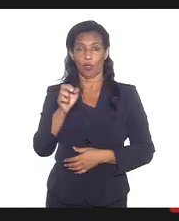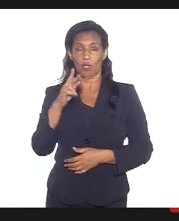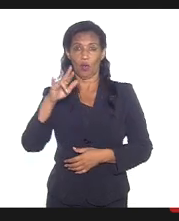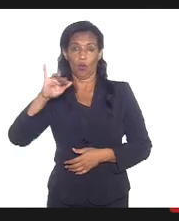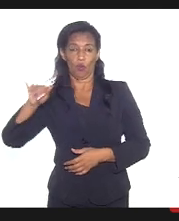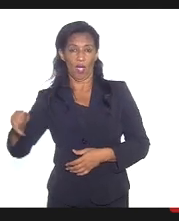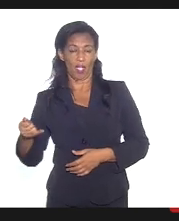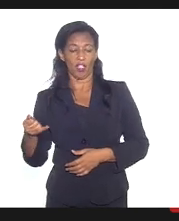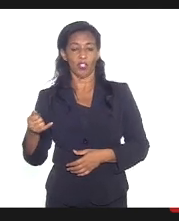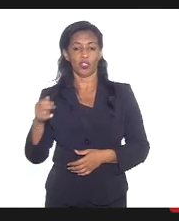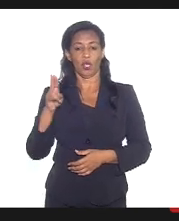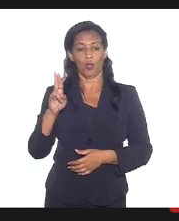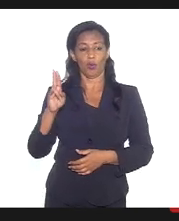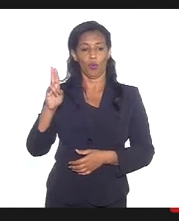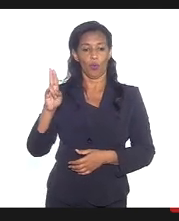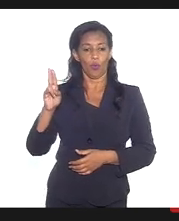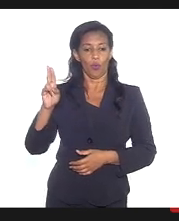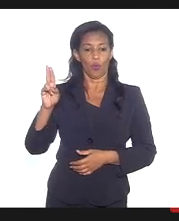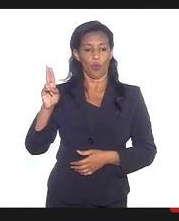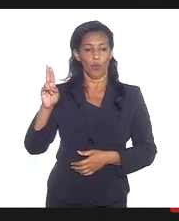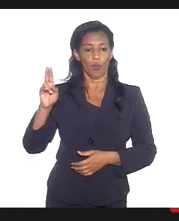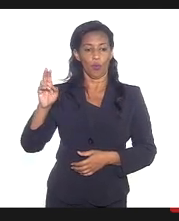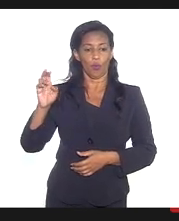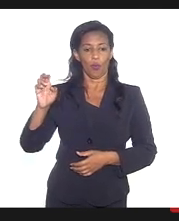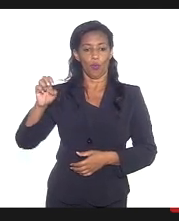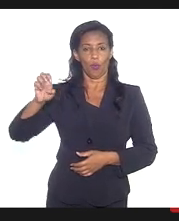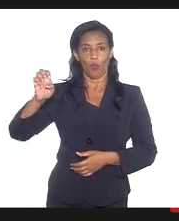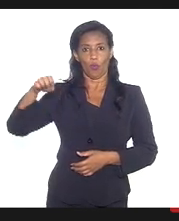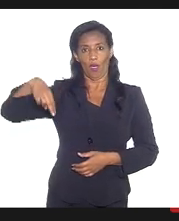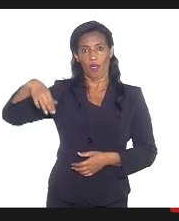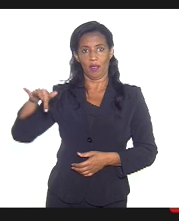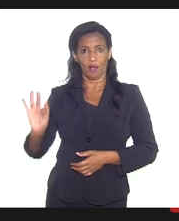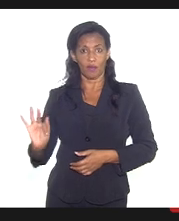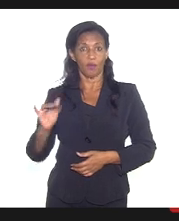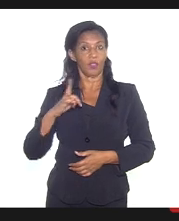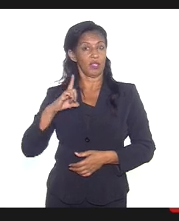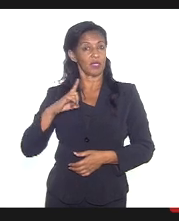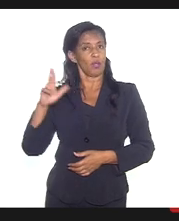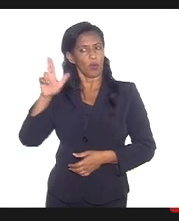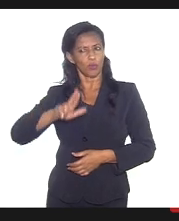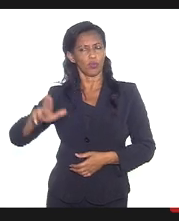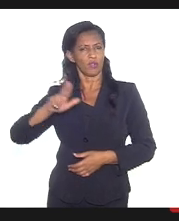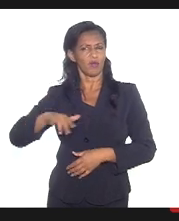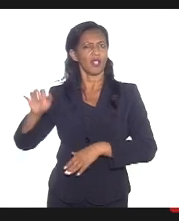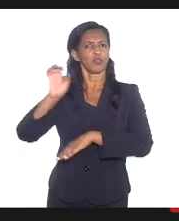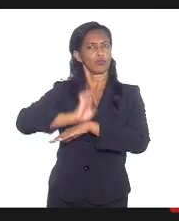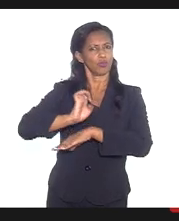que são as nossas universidades estaduais, que a gente tem tanto carinho.